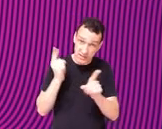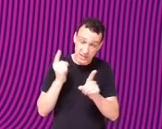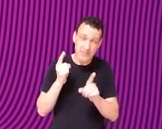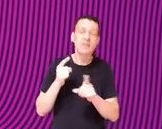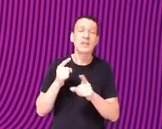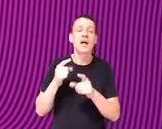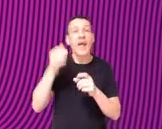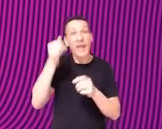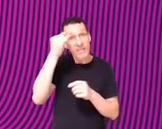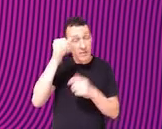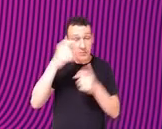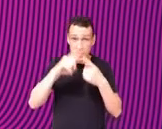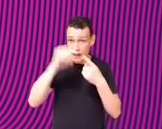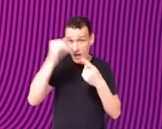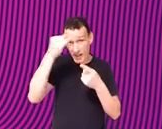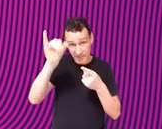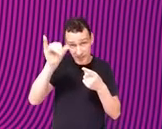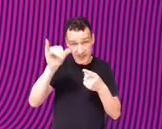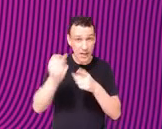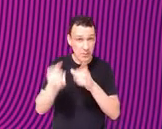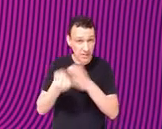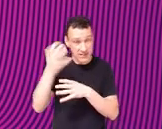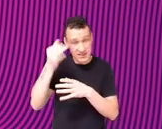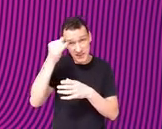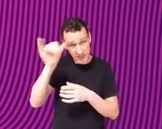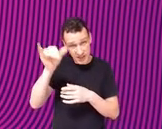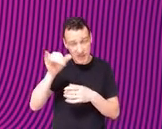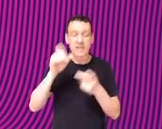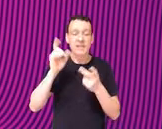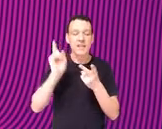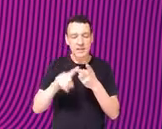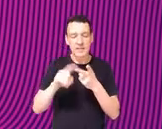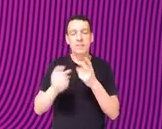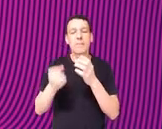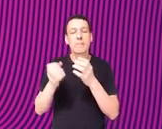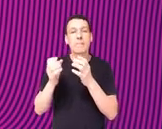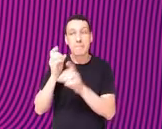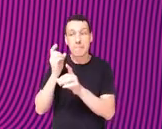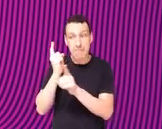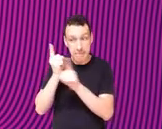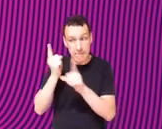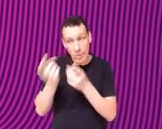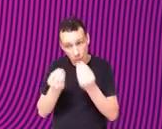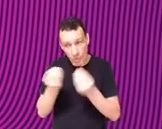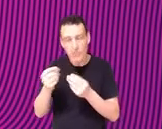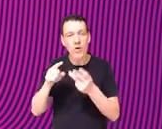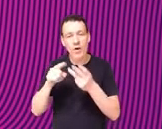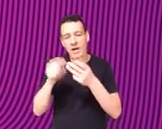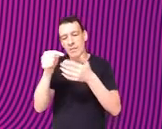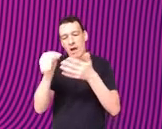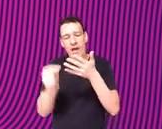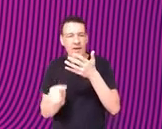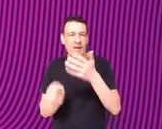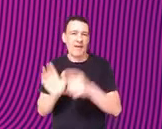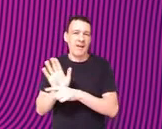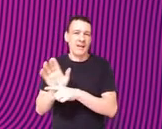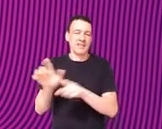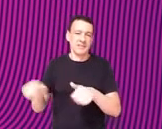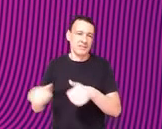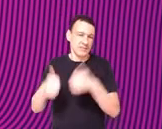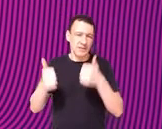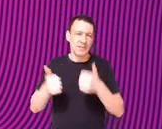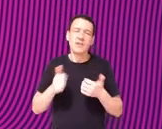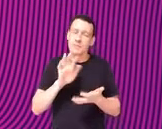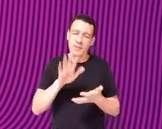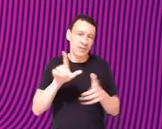intervenção precoce, de forma a poder melhorar o prognóstico dos doentes. A questão é que existem vários bloqueios para que isso